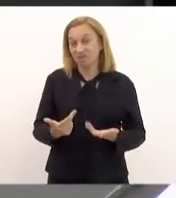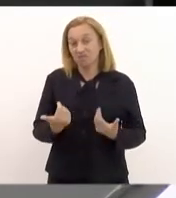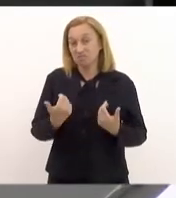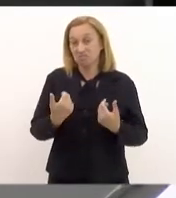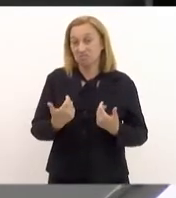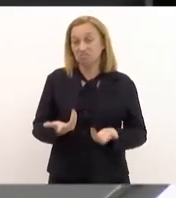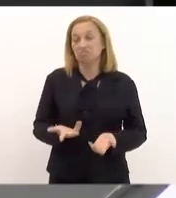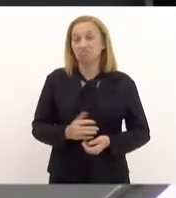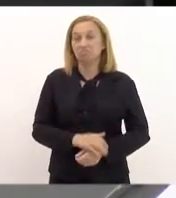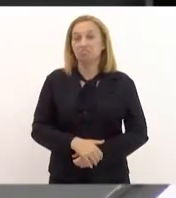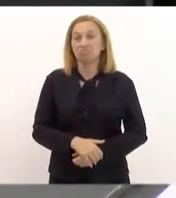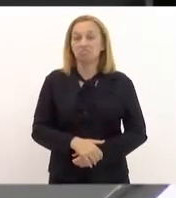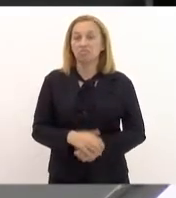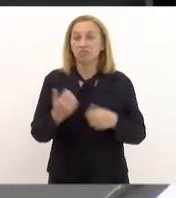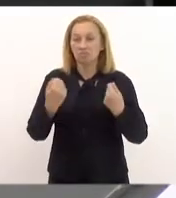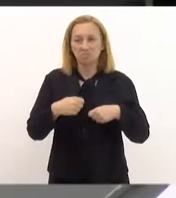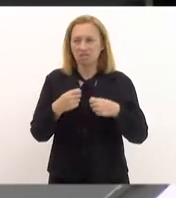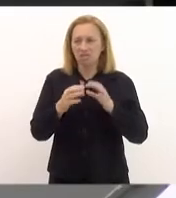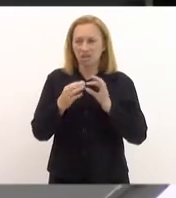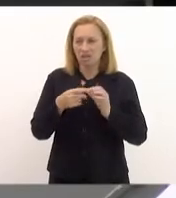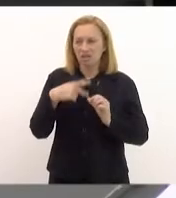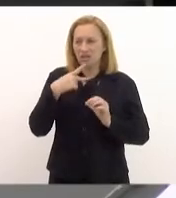ser cansativo.